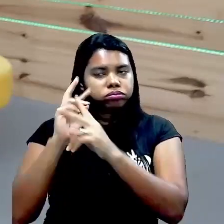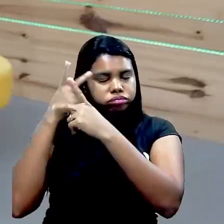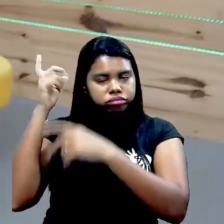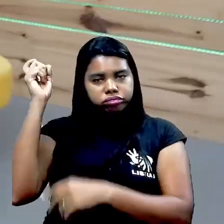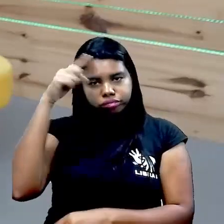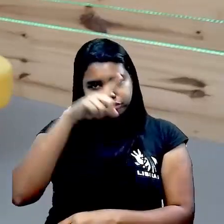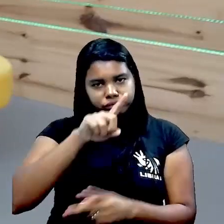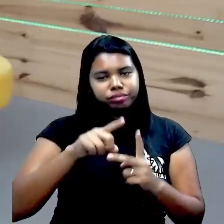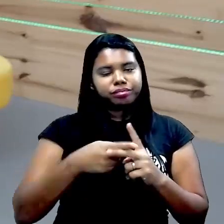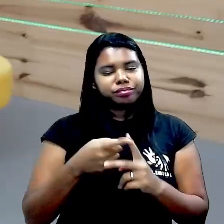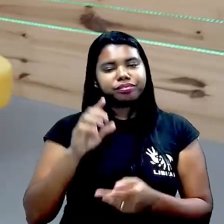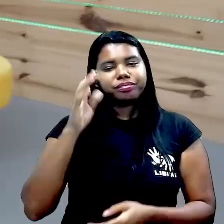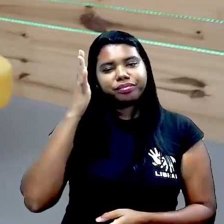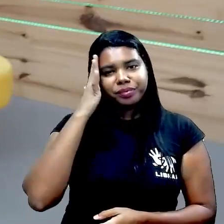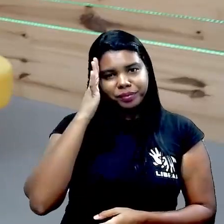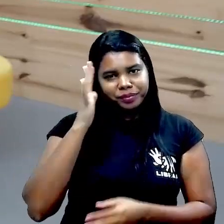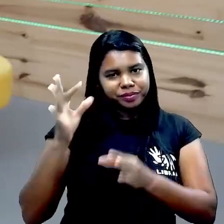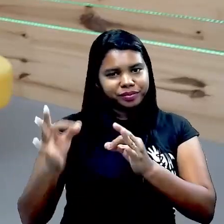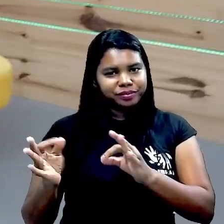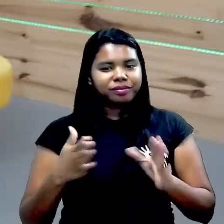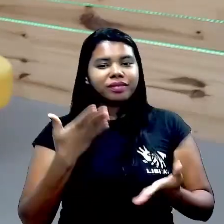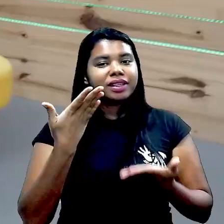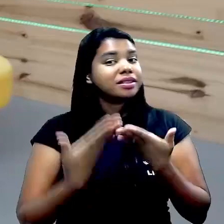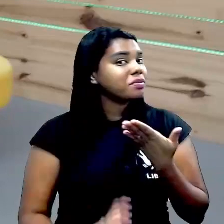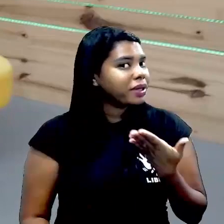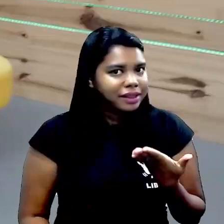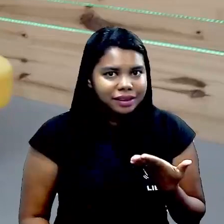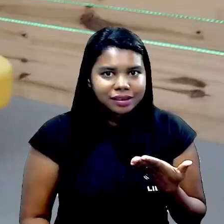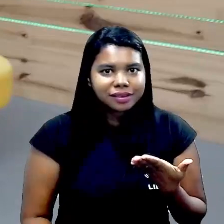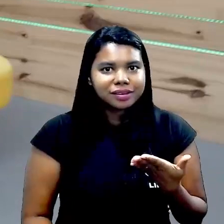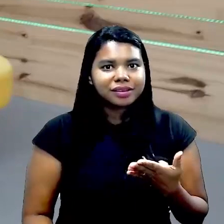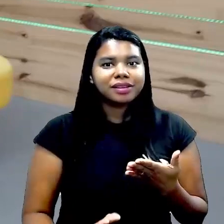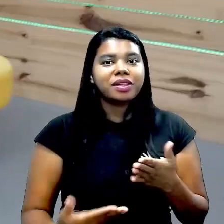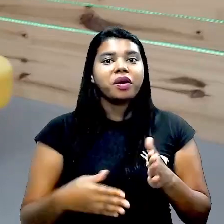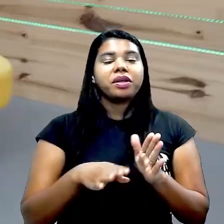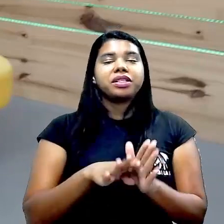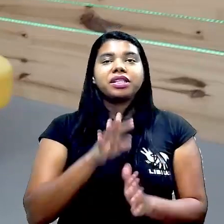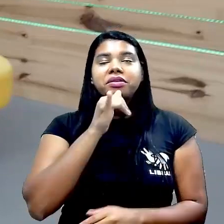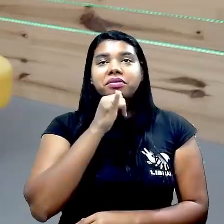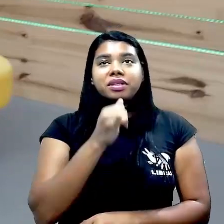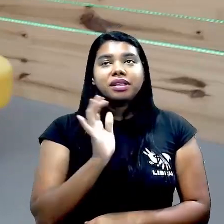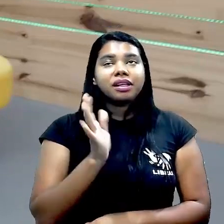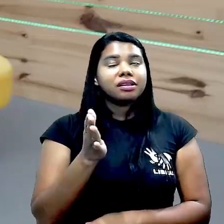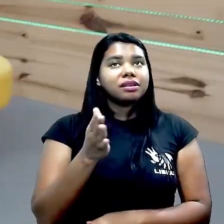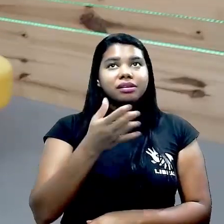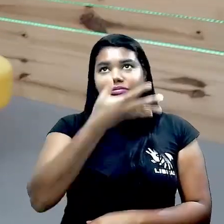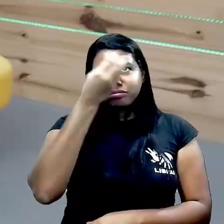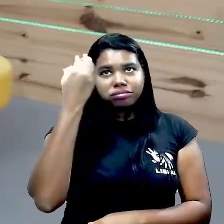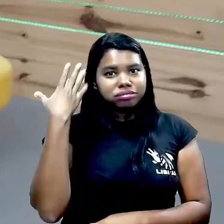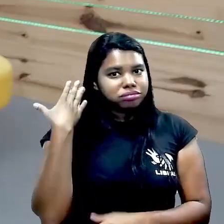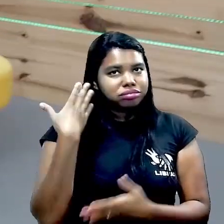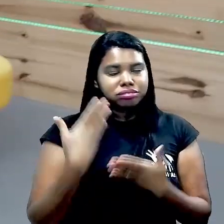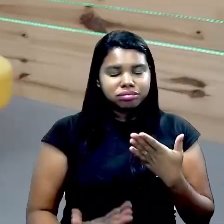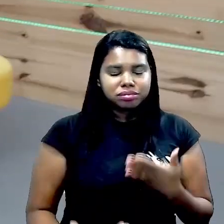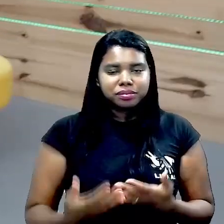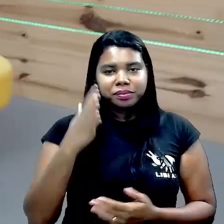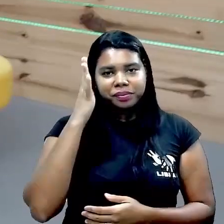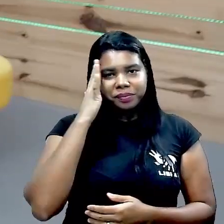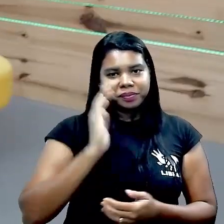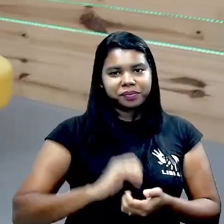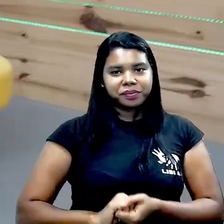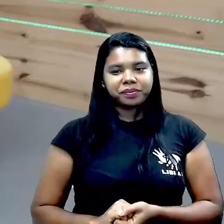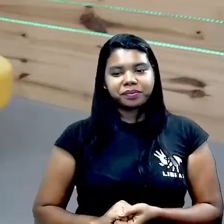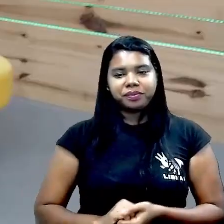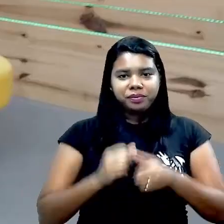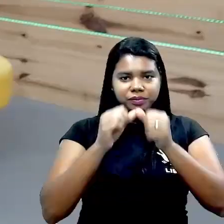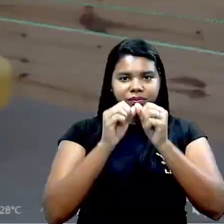Exatamente. E certamente já se perderia, né? Porque chega um momento em que a gente já se perde. Com certeza. Então, eu vou